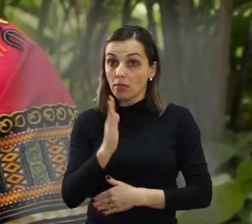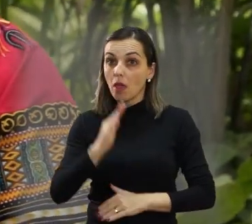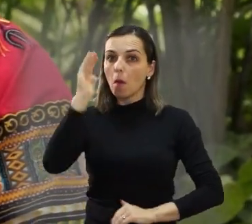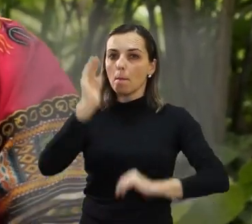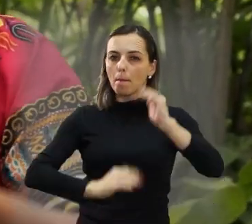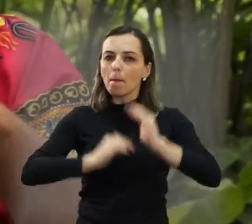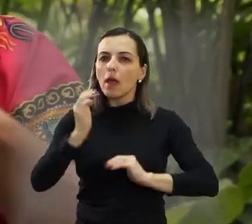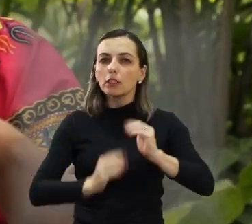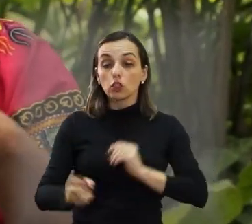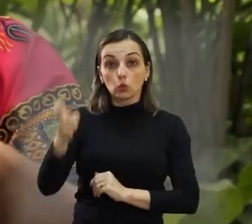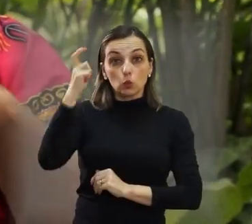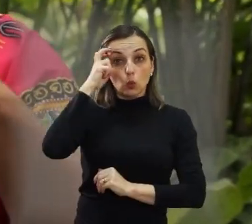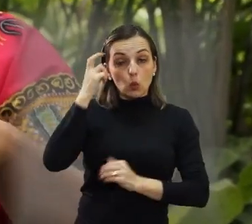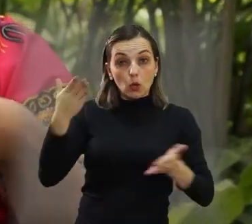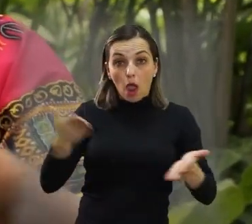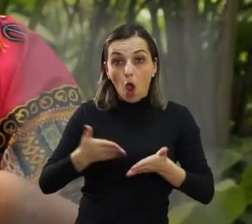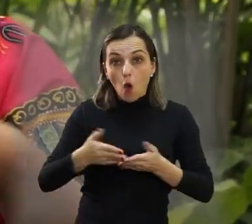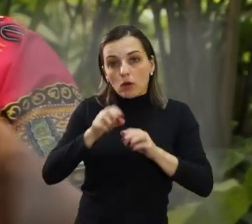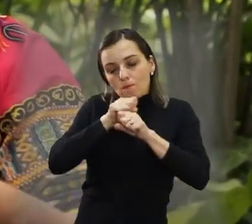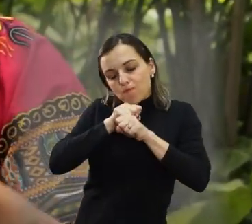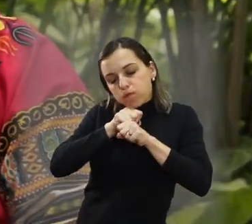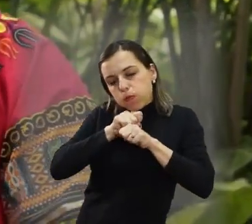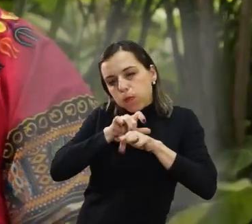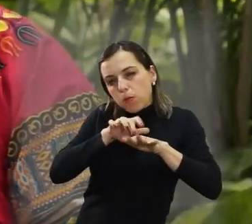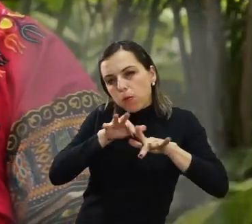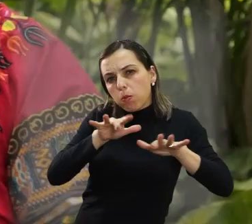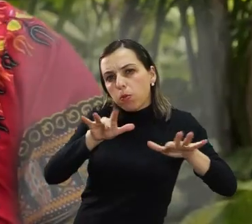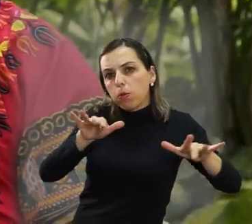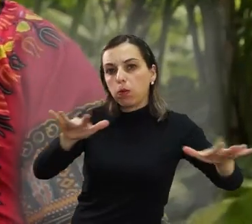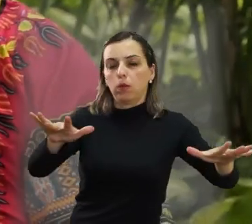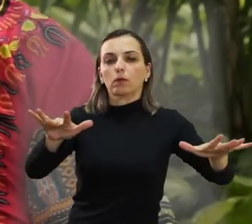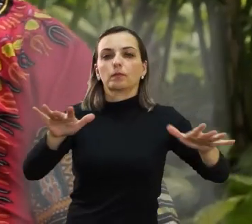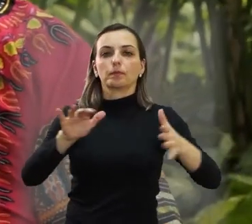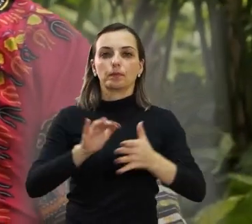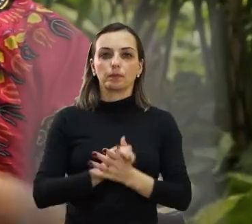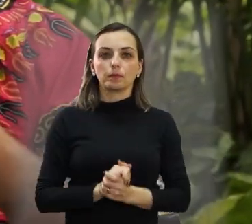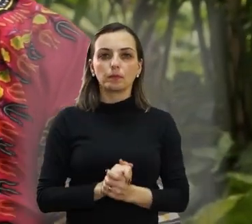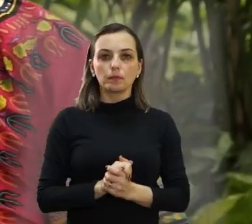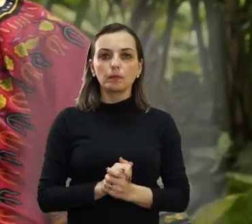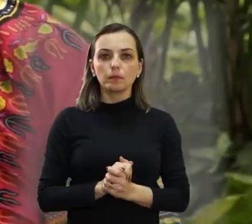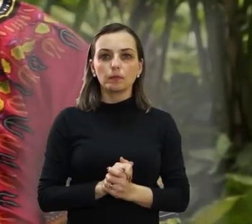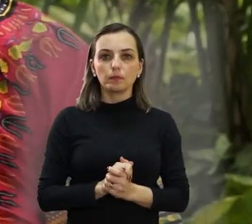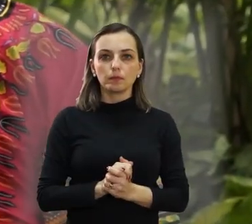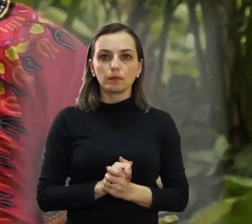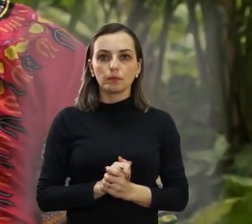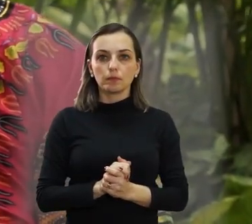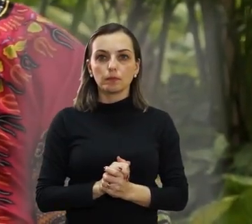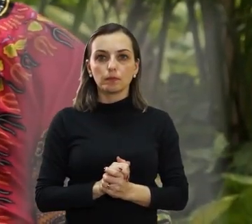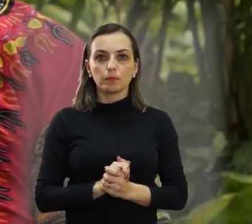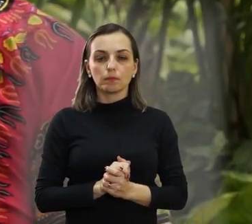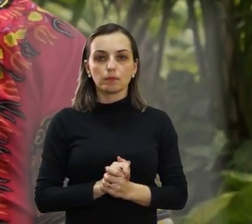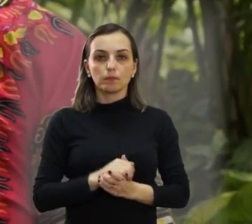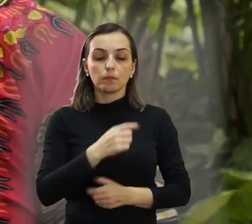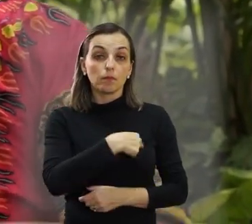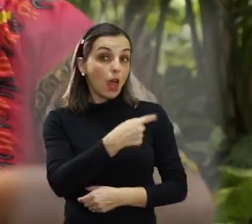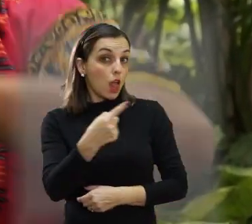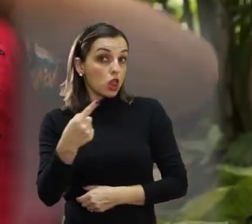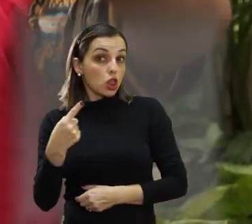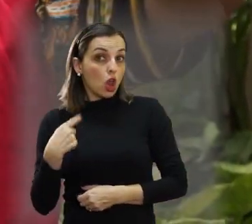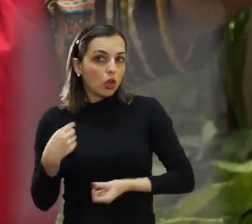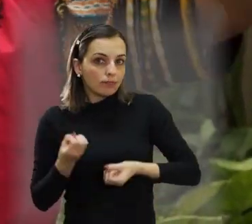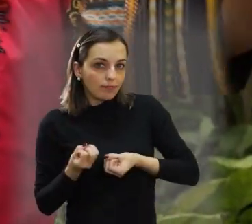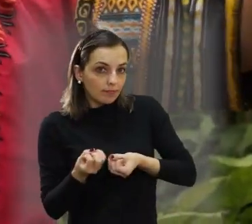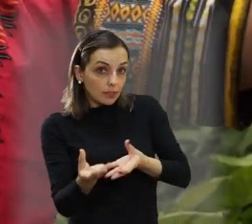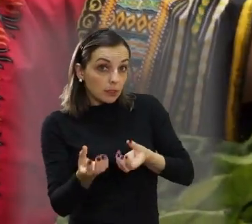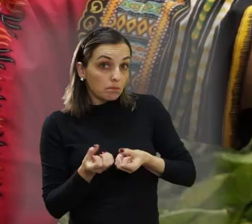acredita que os movimentos emergentes culturais hoje que acontecem no Brasil, que eles